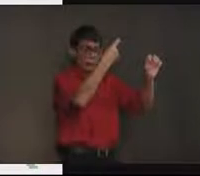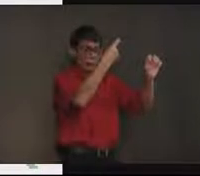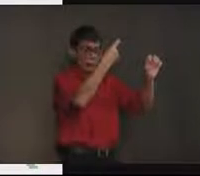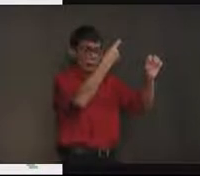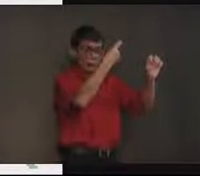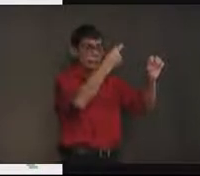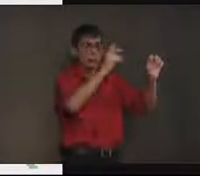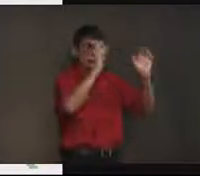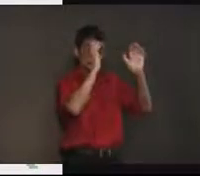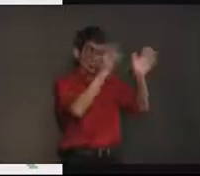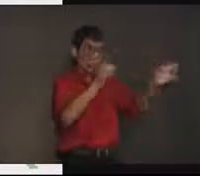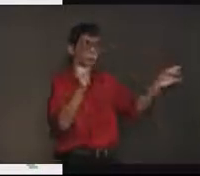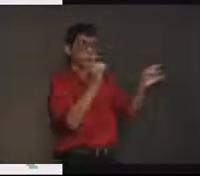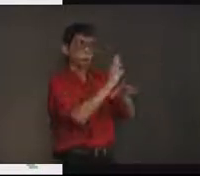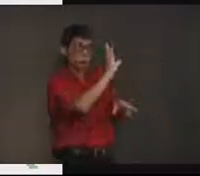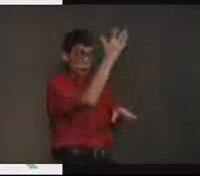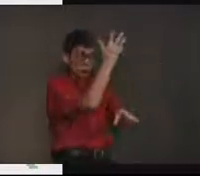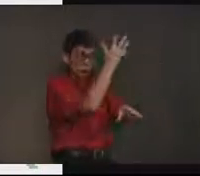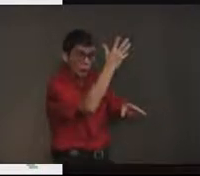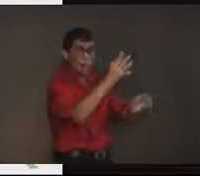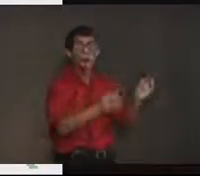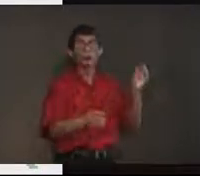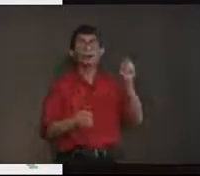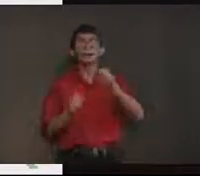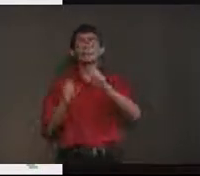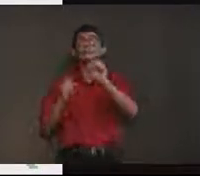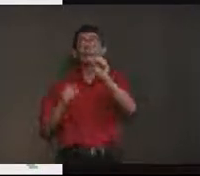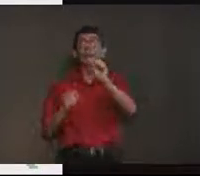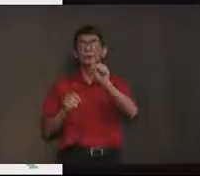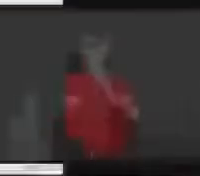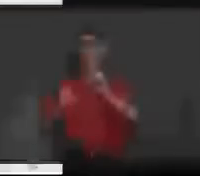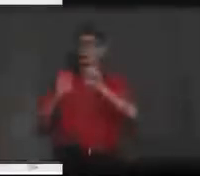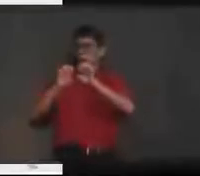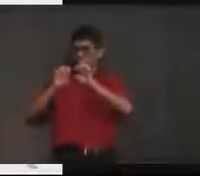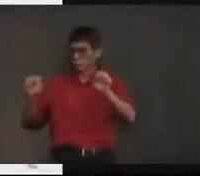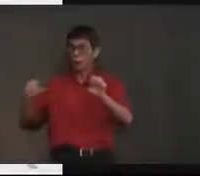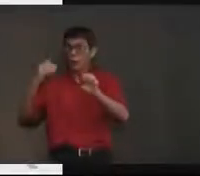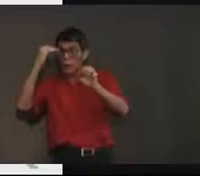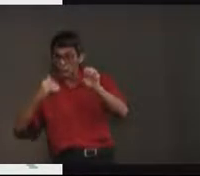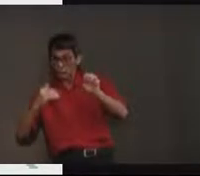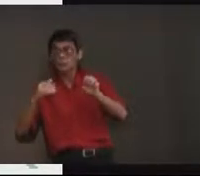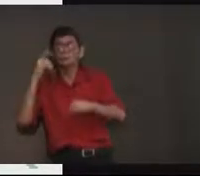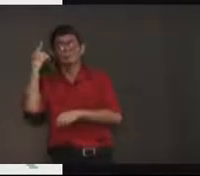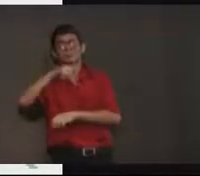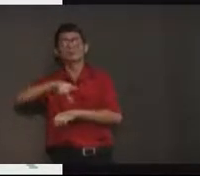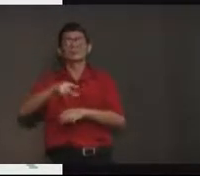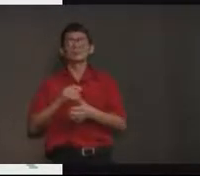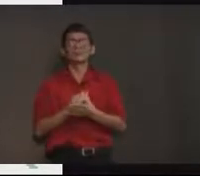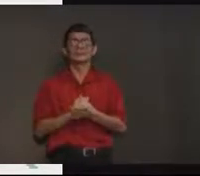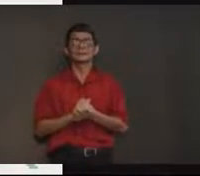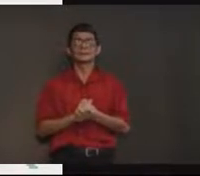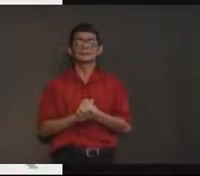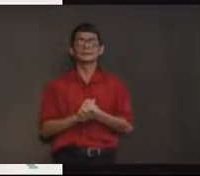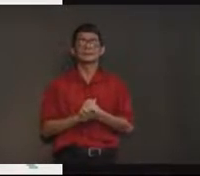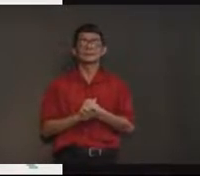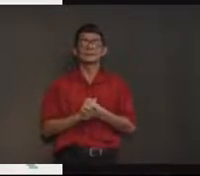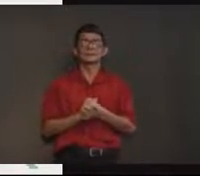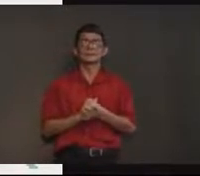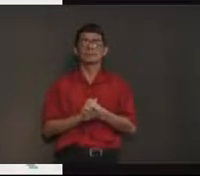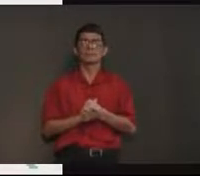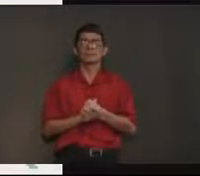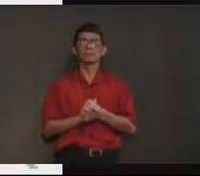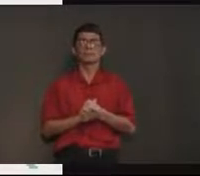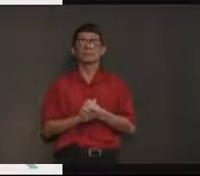Fi e seria a igualdade de zero para qualquer fim Ótimo então tô sempre